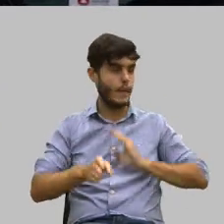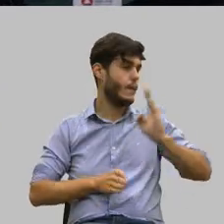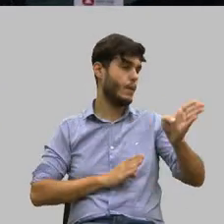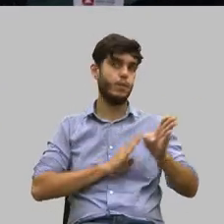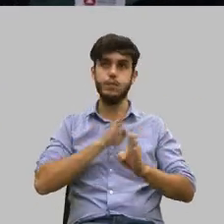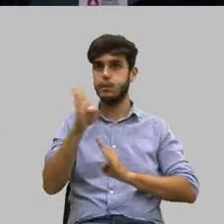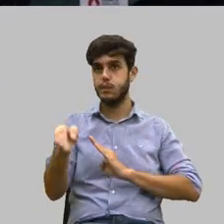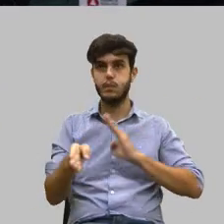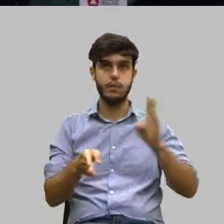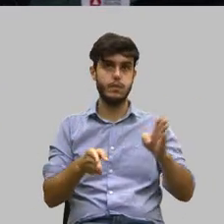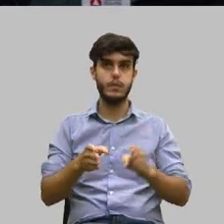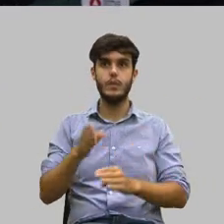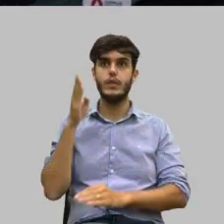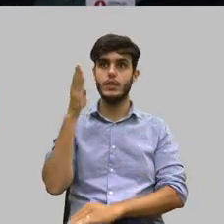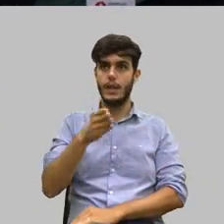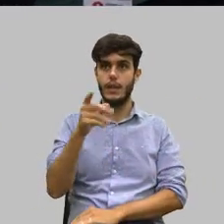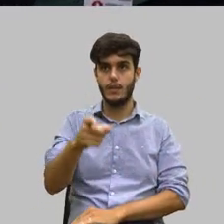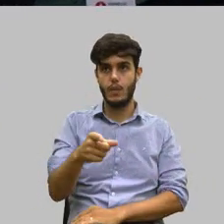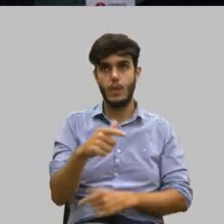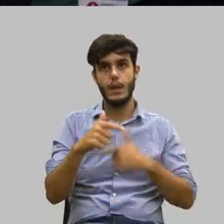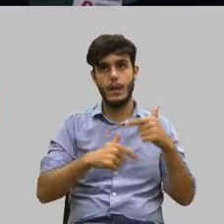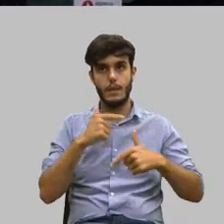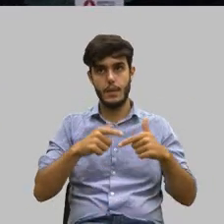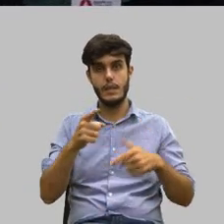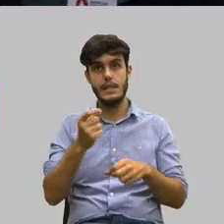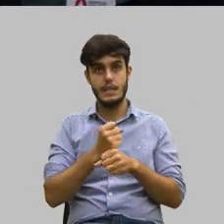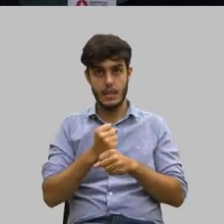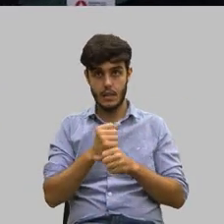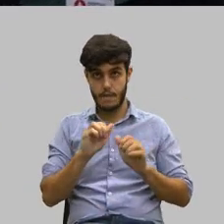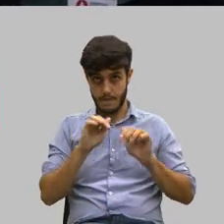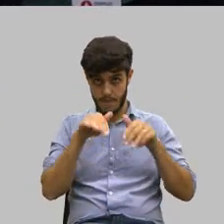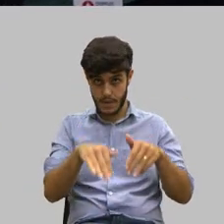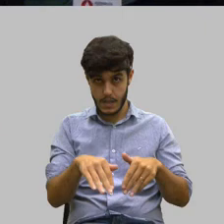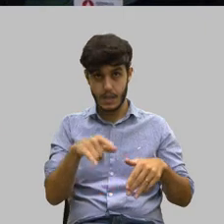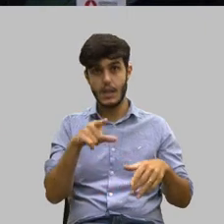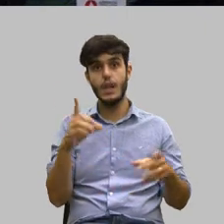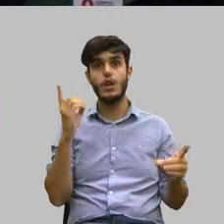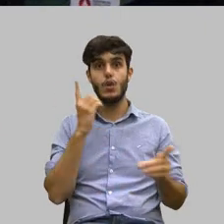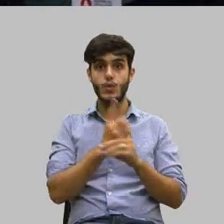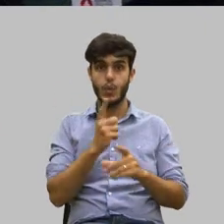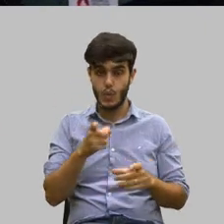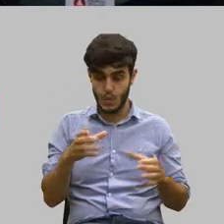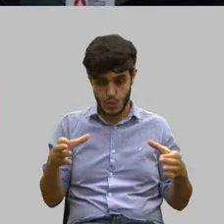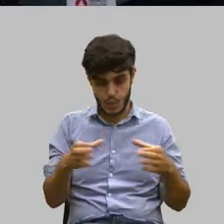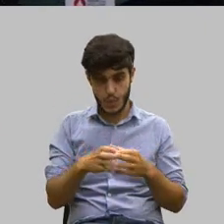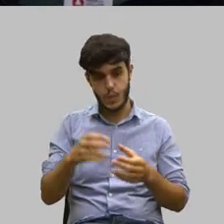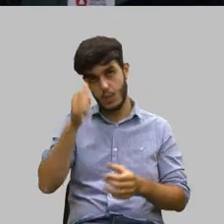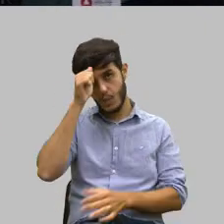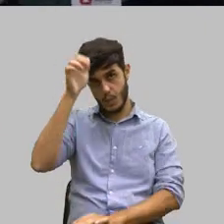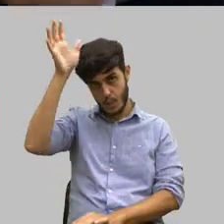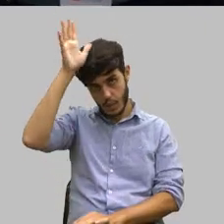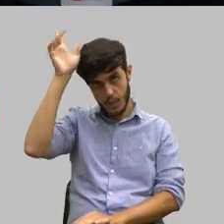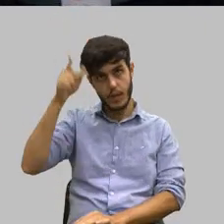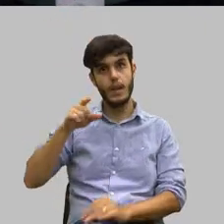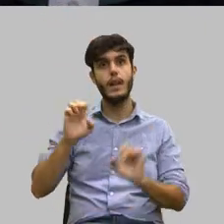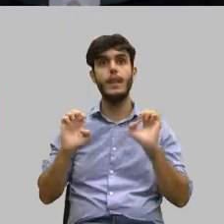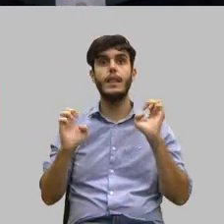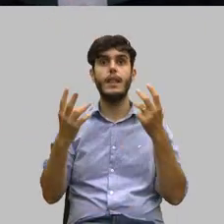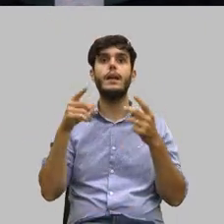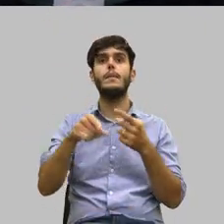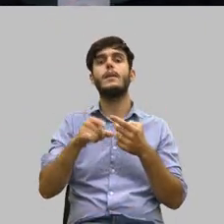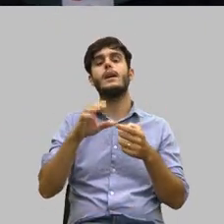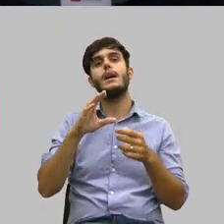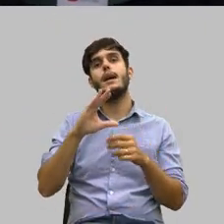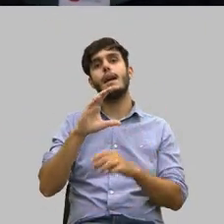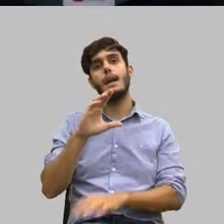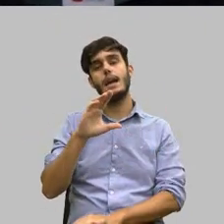diretamente esse ano inclusive nós vamos fazer no final do ano um encontro com toda a comunidade de Bombeiros cujo cujo tema é eventos climáticos para